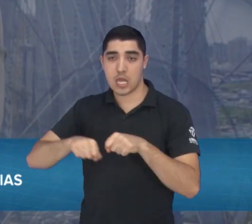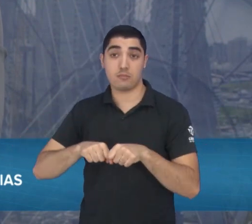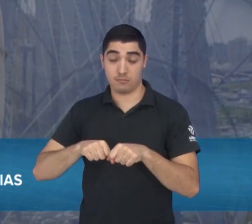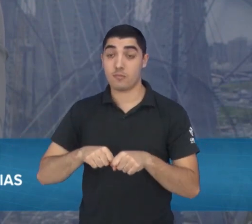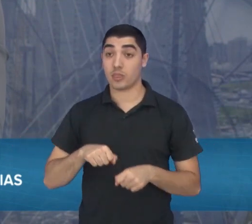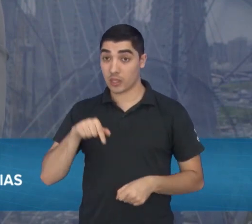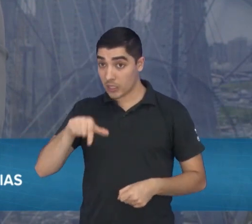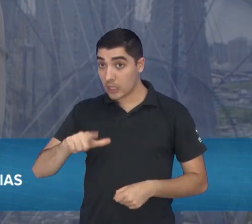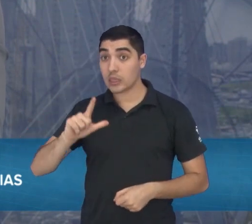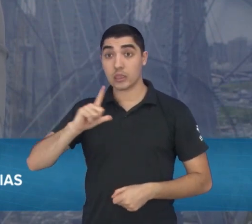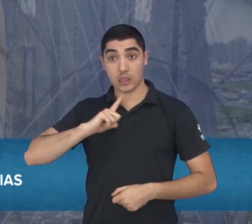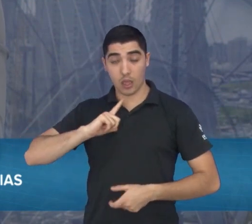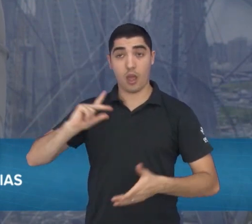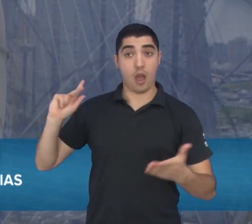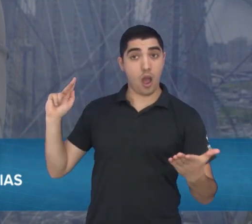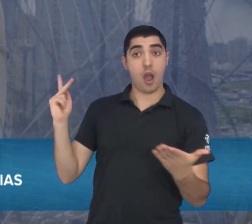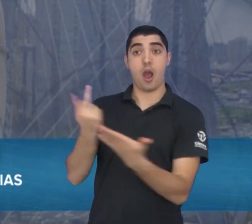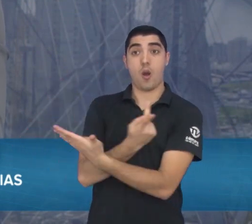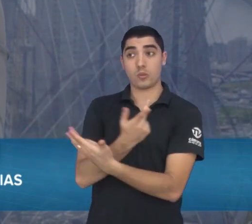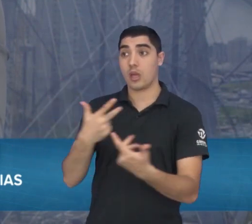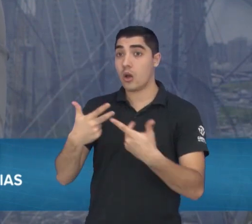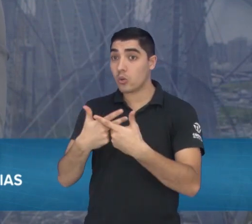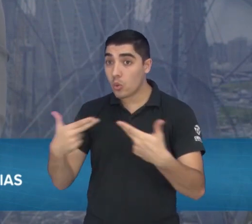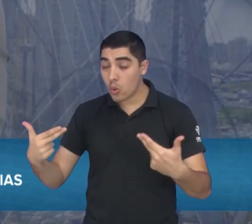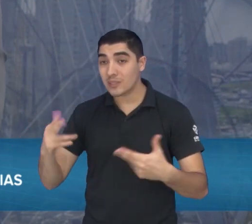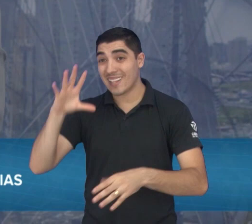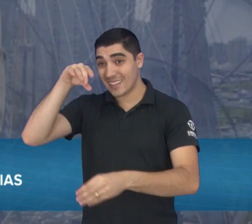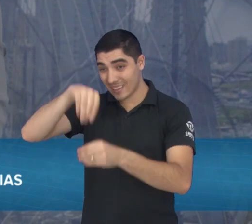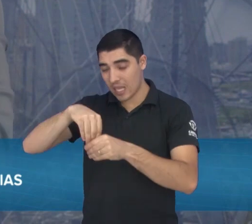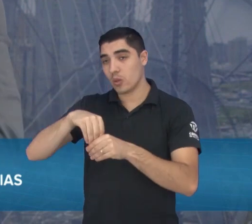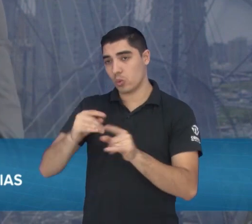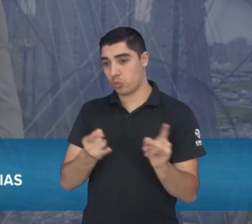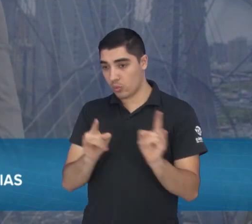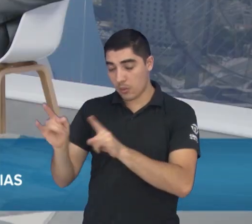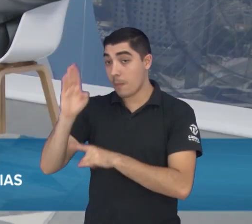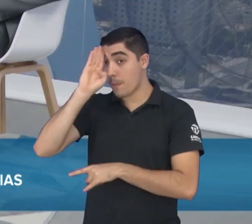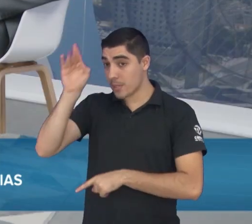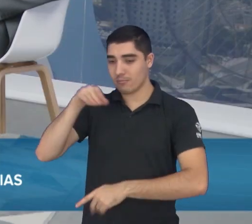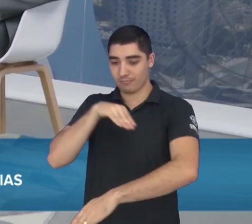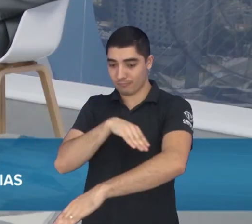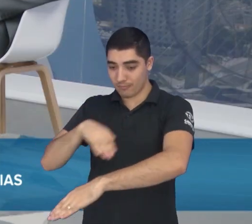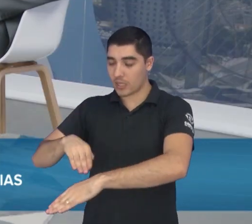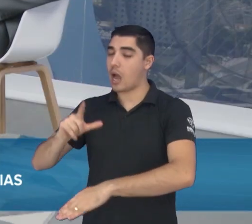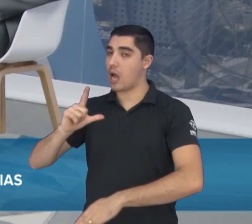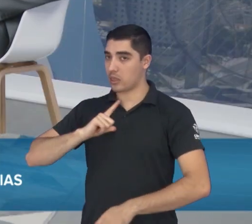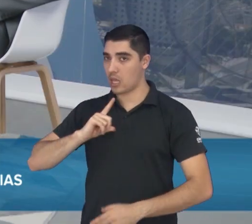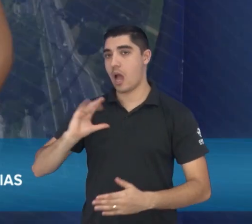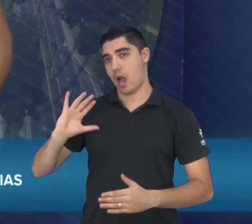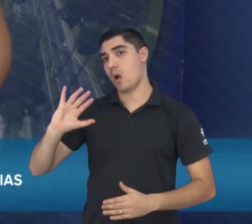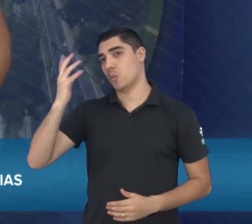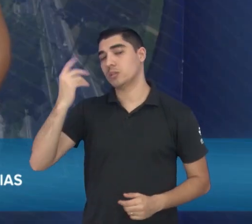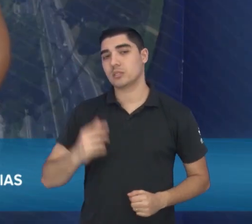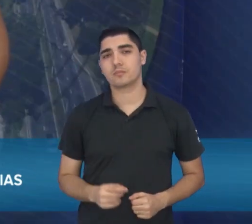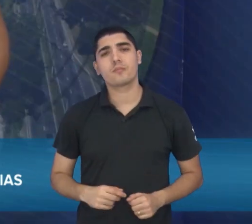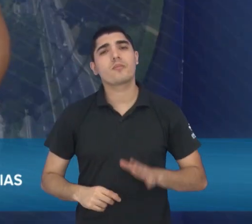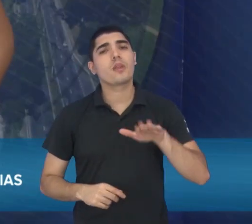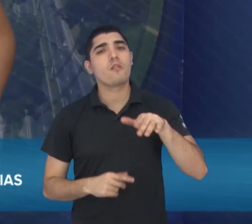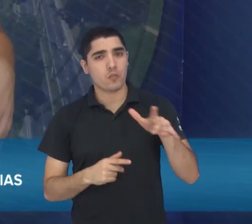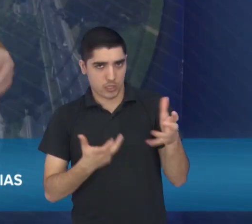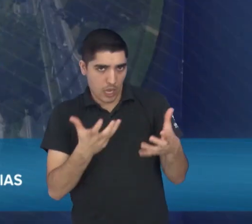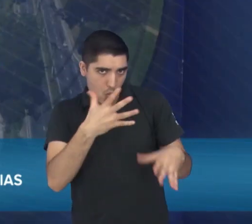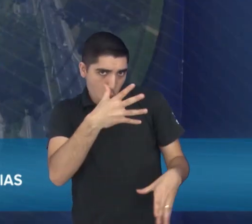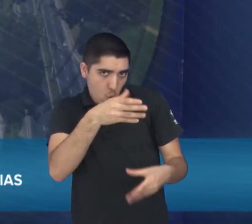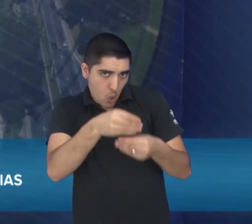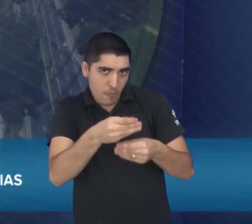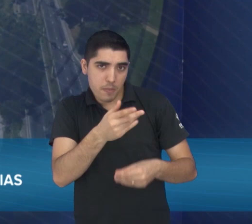acontecendo fatalidades dentro de condomínio, principalmente na área de estacionamento. Kelly, gostaria de